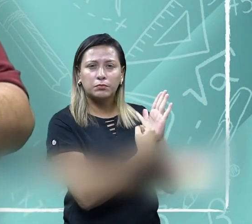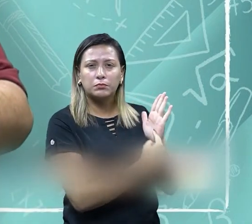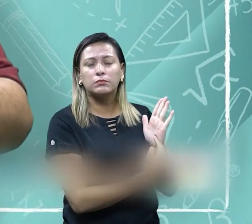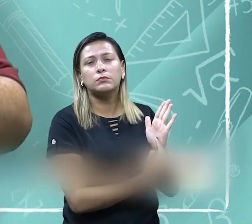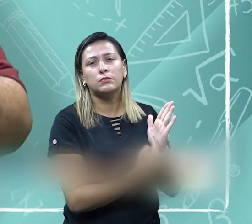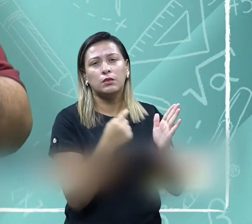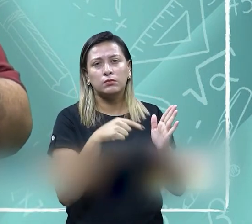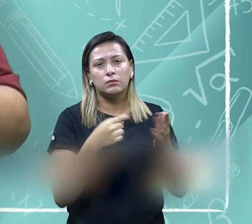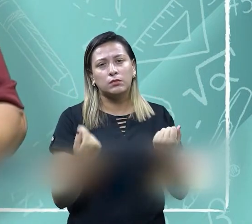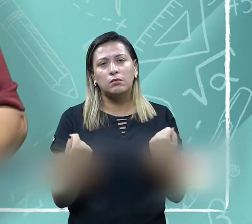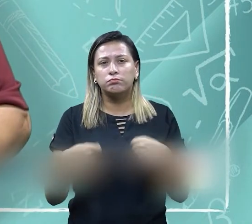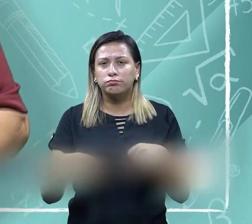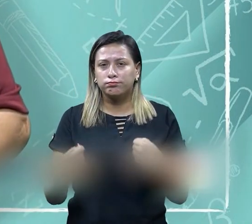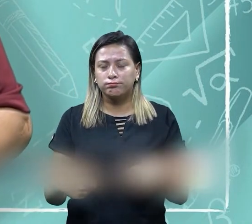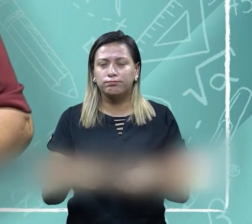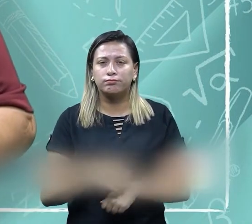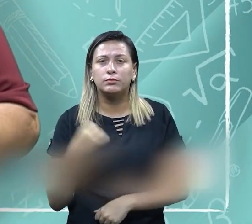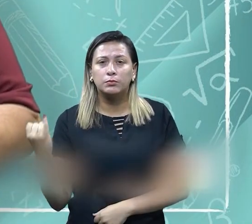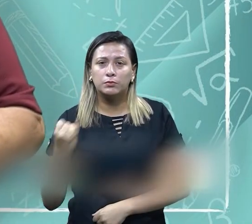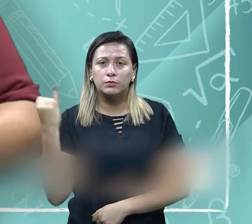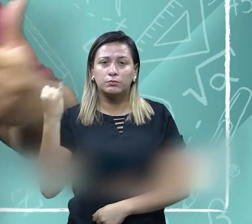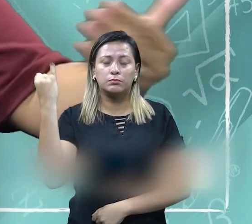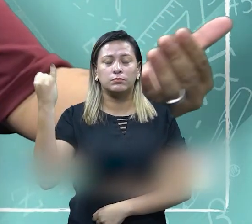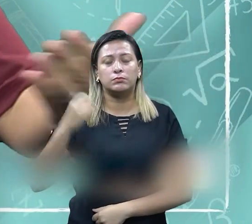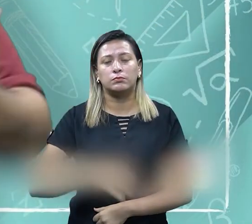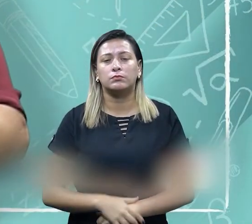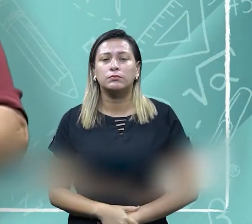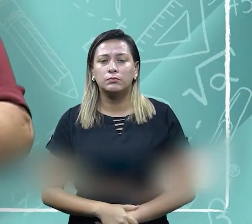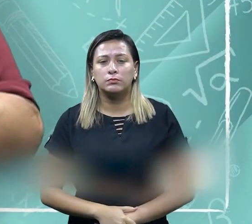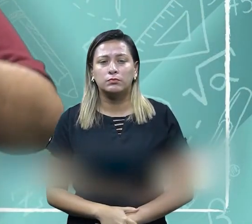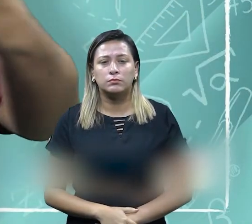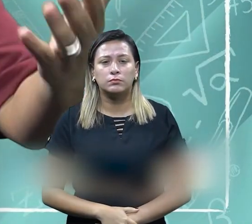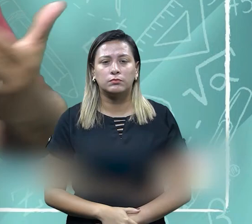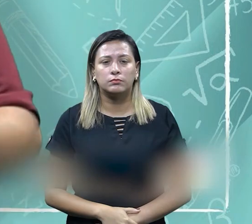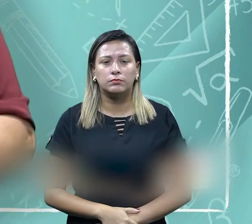qual ela é indispensável para qualquer